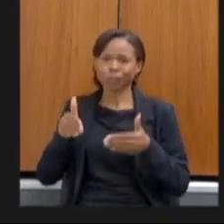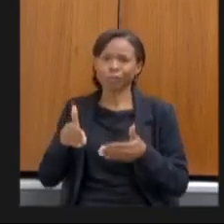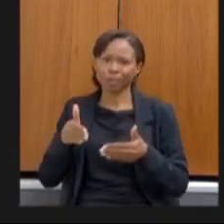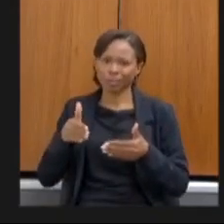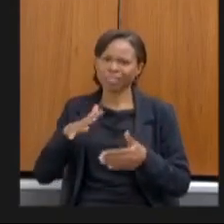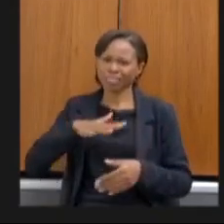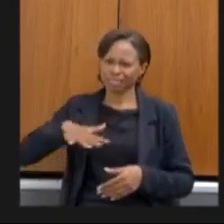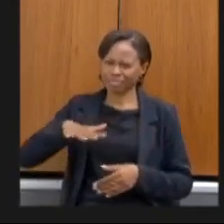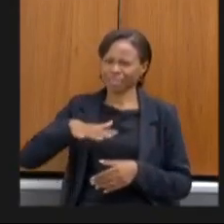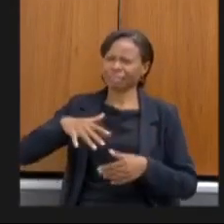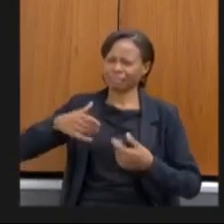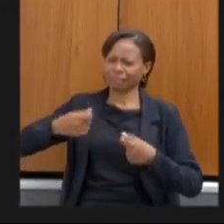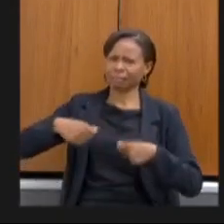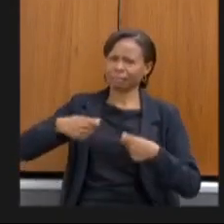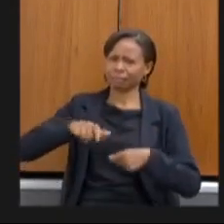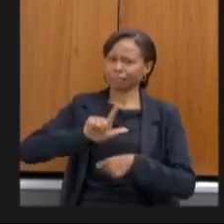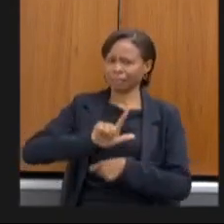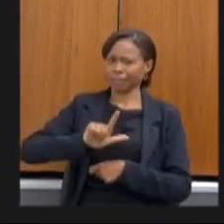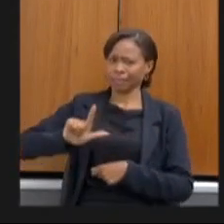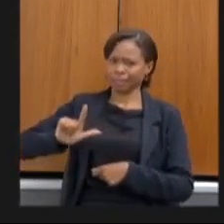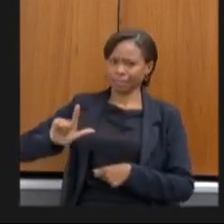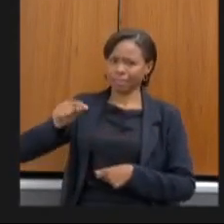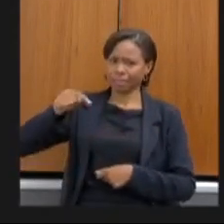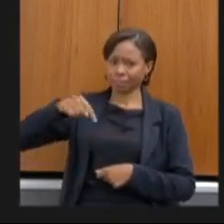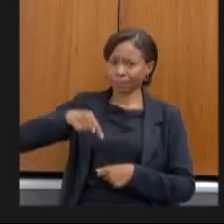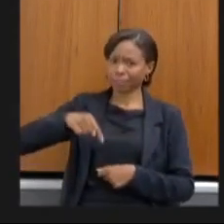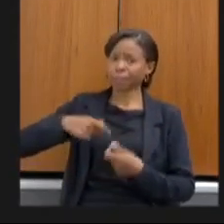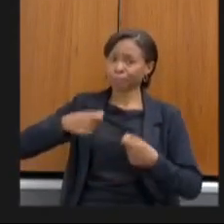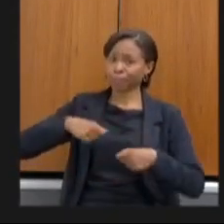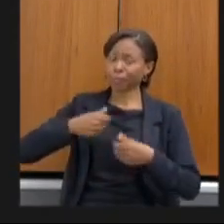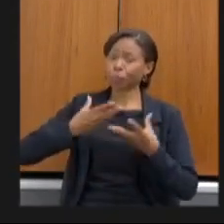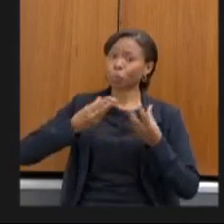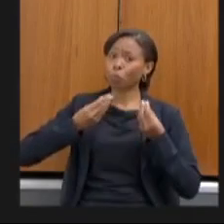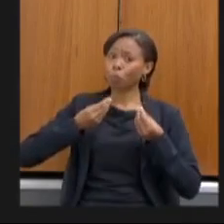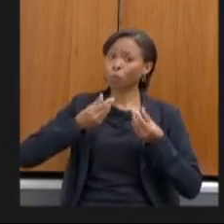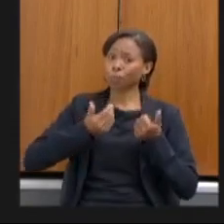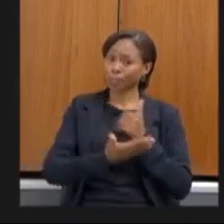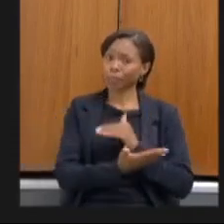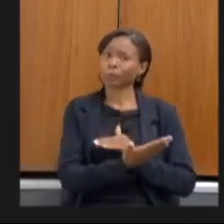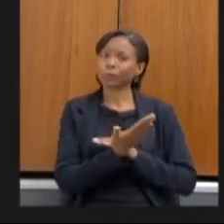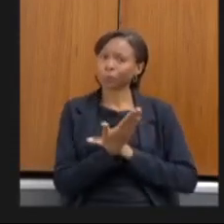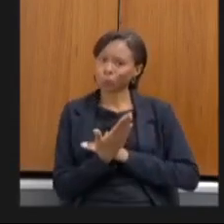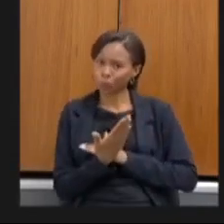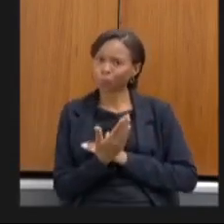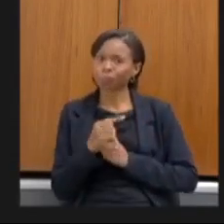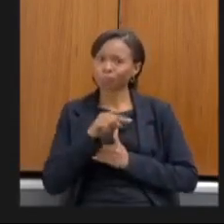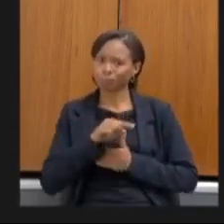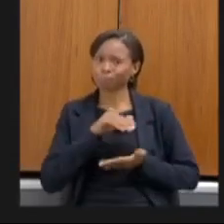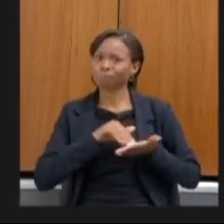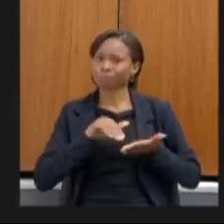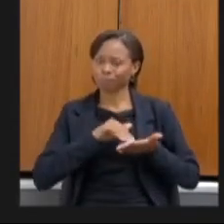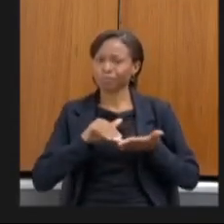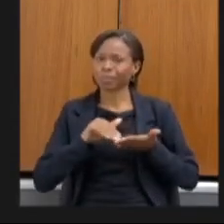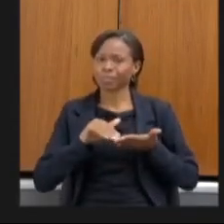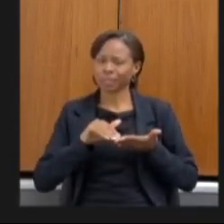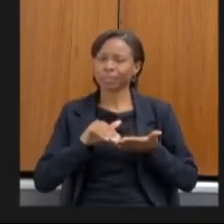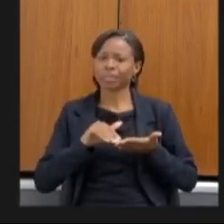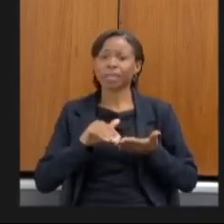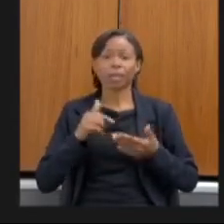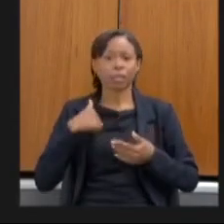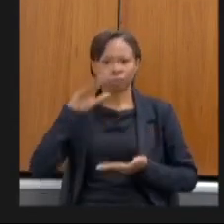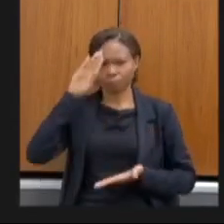eles vão Leste precisa muito da secretaria de desenvolvimento e eu acredito no estado com um empreendedor